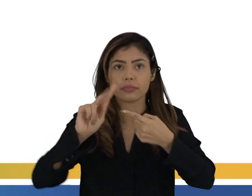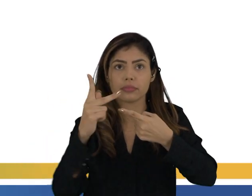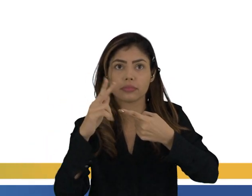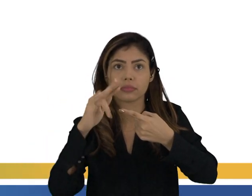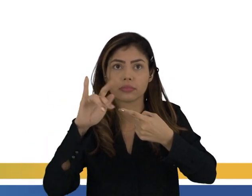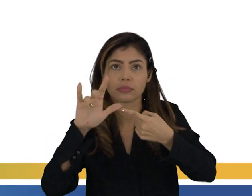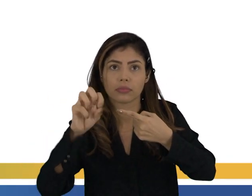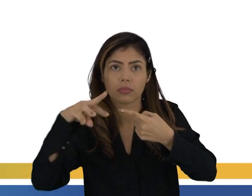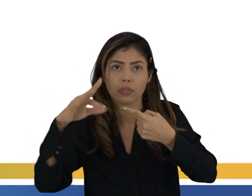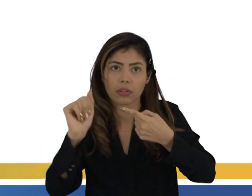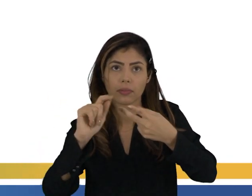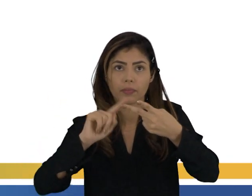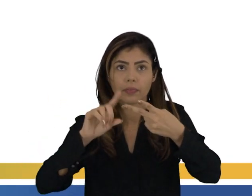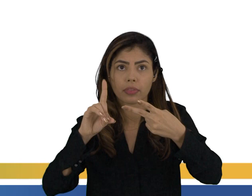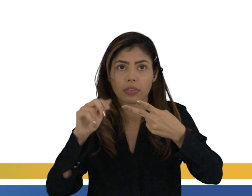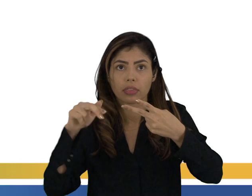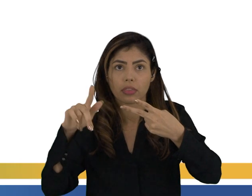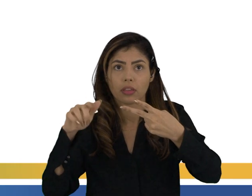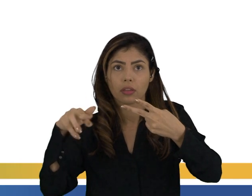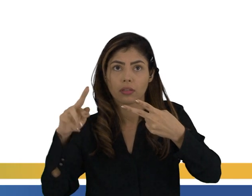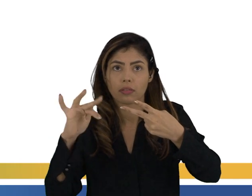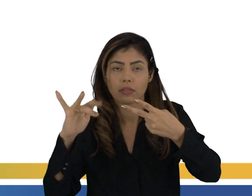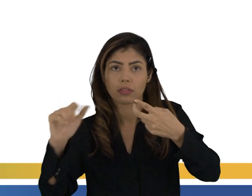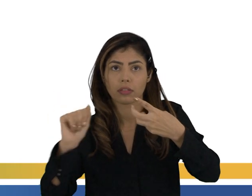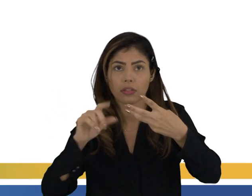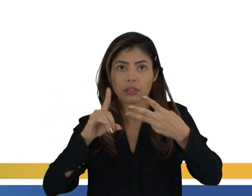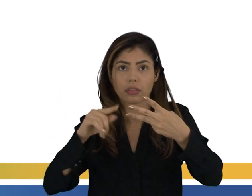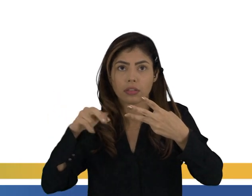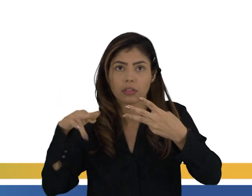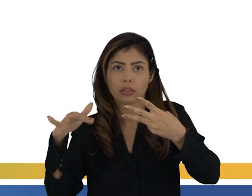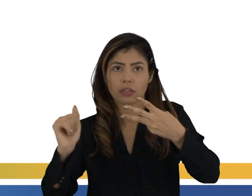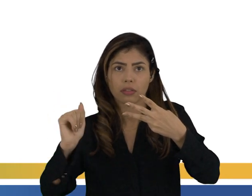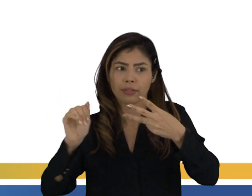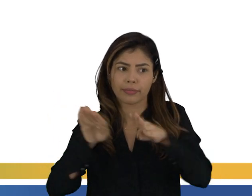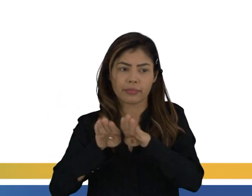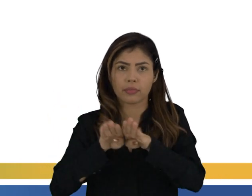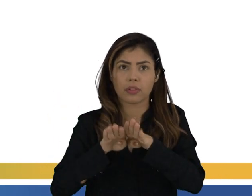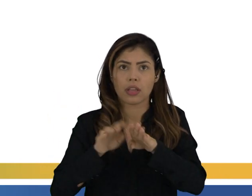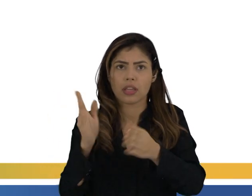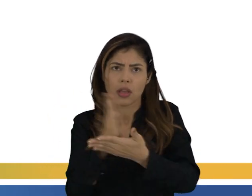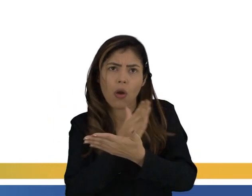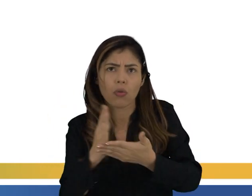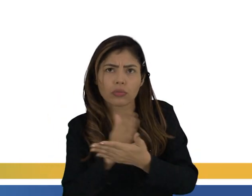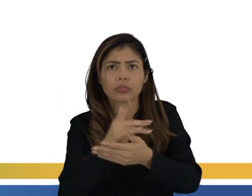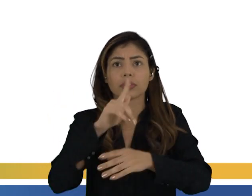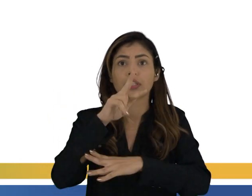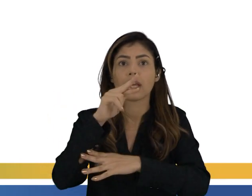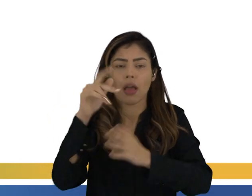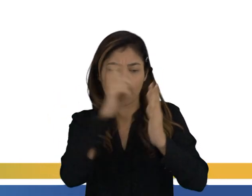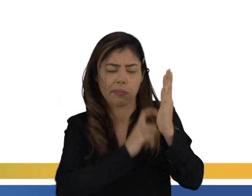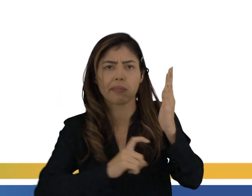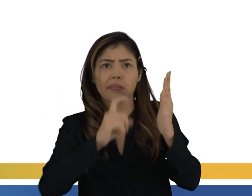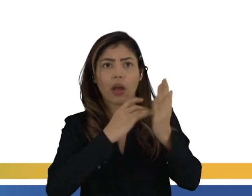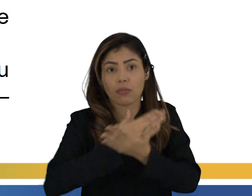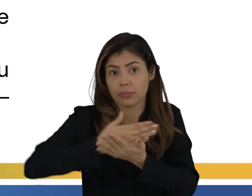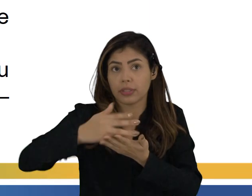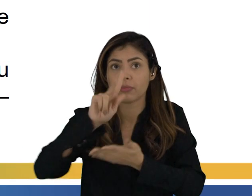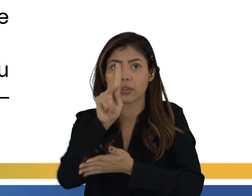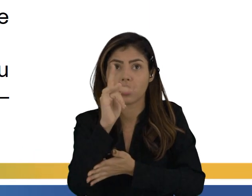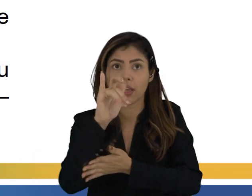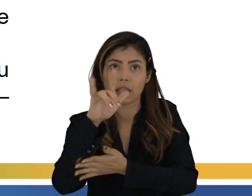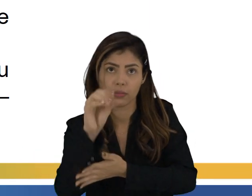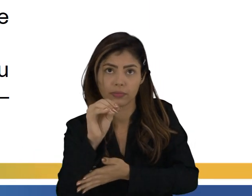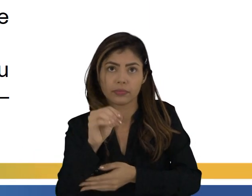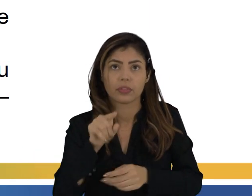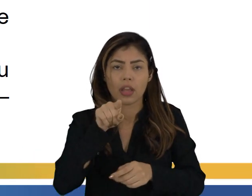Melo, Dalmir Ferreira, Danilo Desacre e alguns grafiteiros. Vamos começar por Hélio Melo.